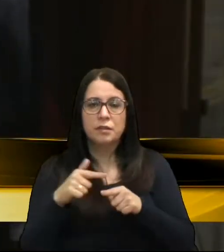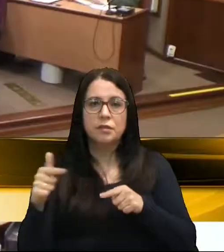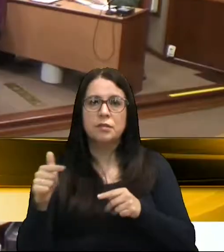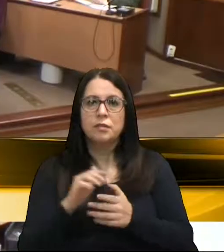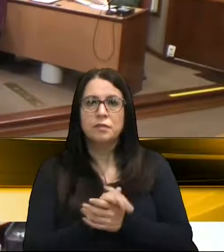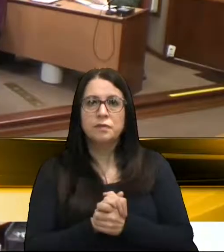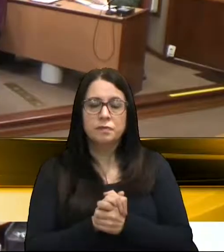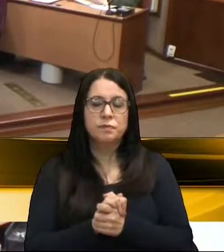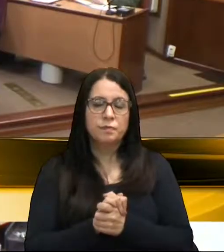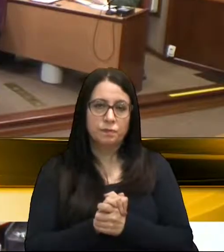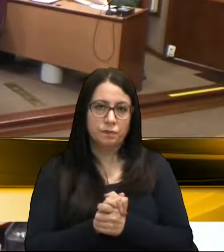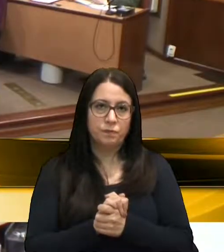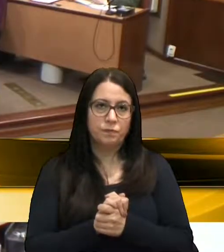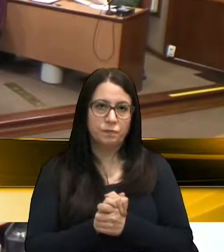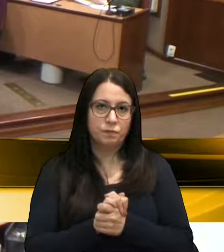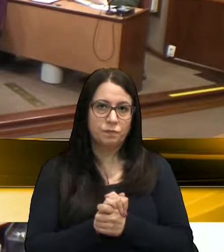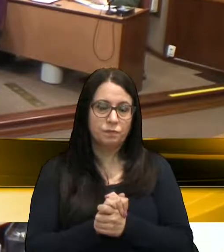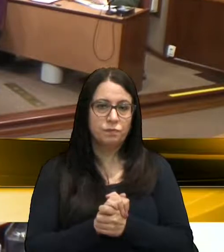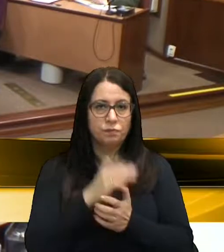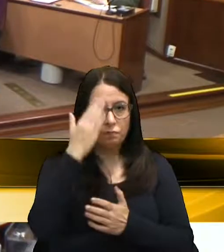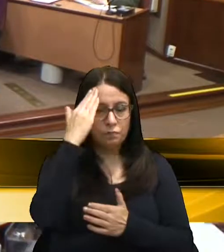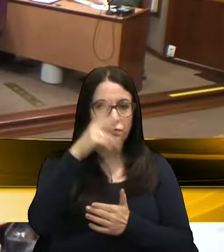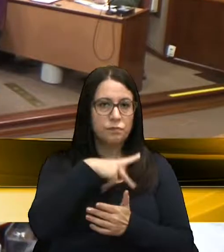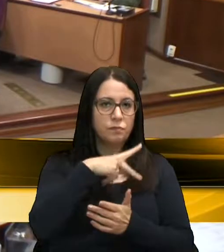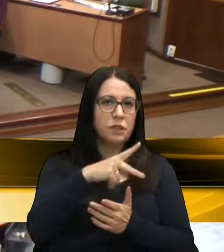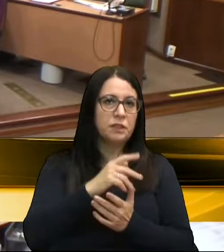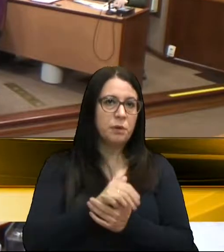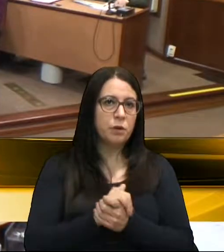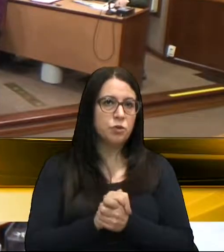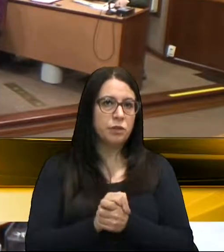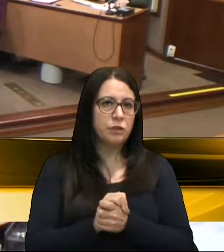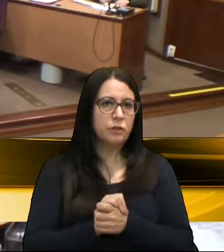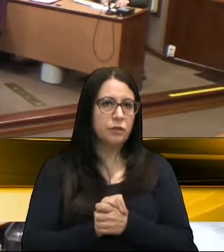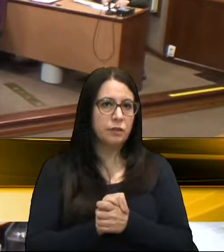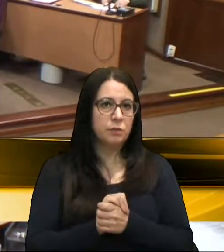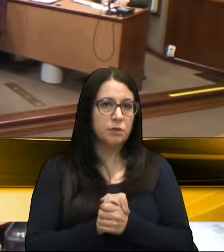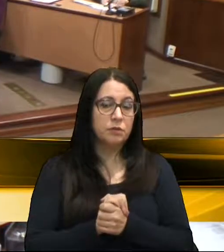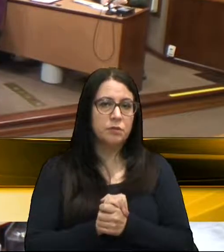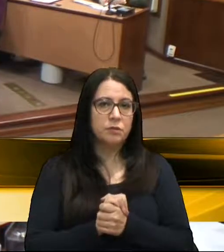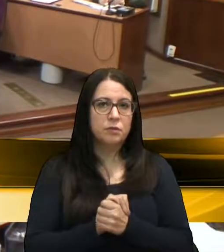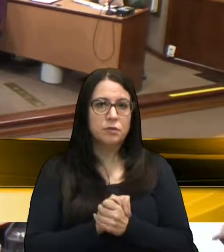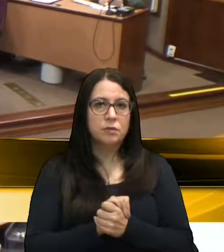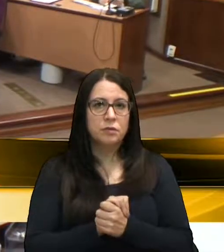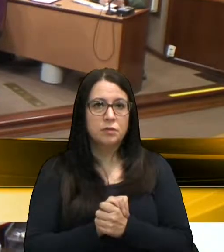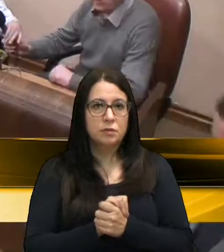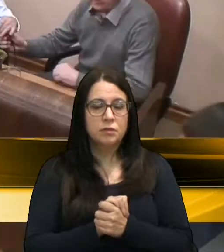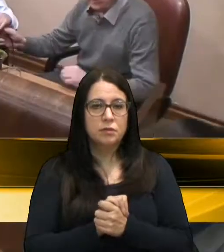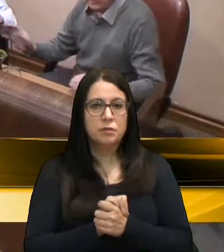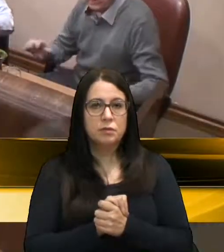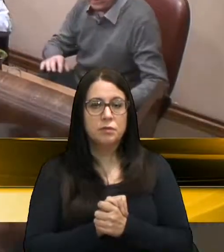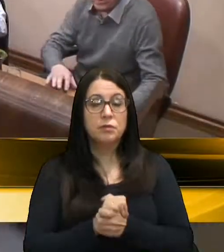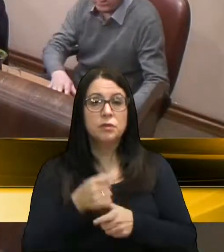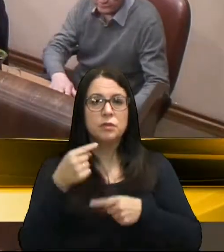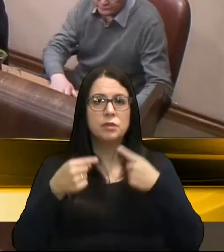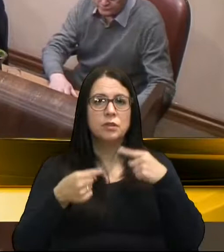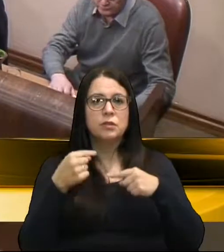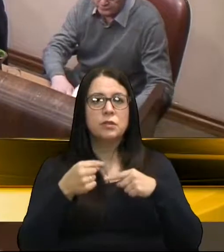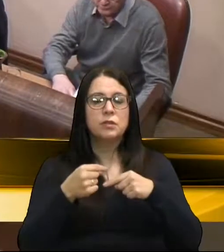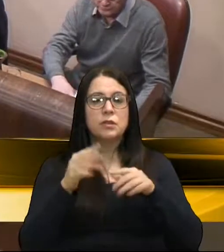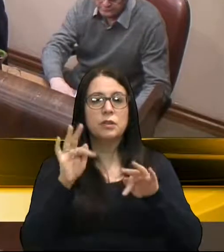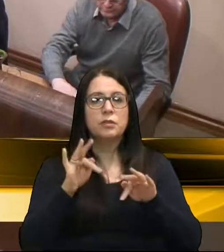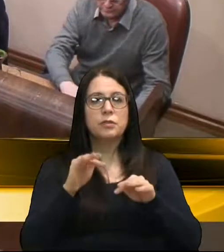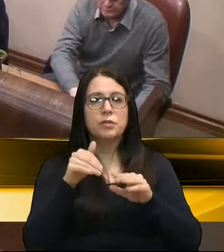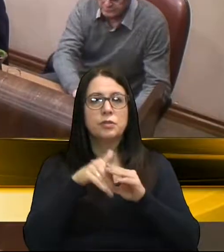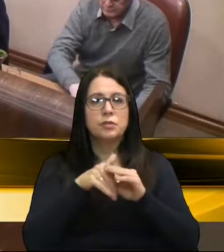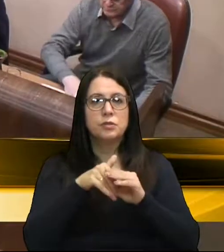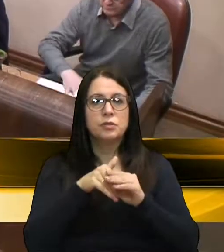falar? Obrigado, senhor presidente. Em discussão, Encerrada